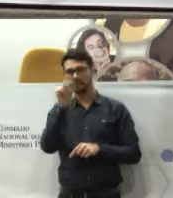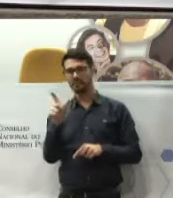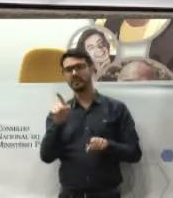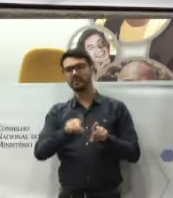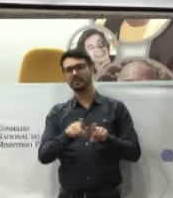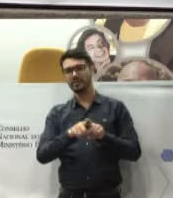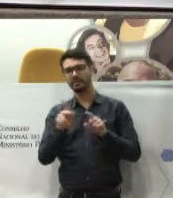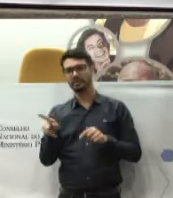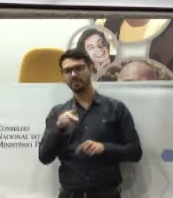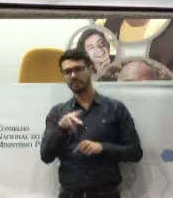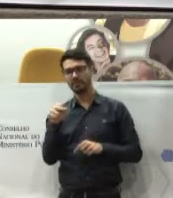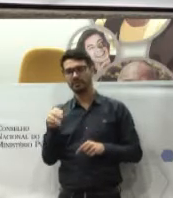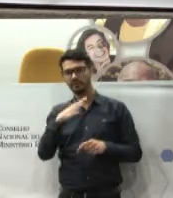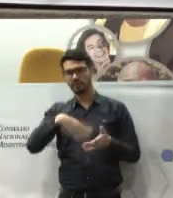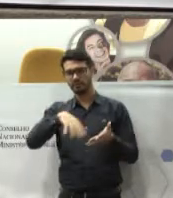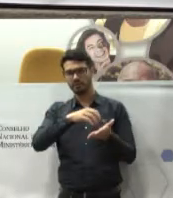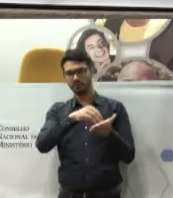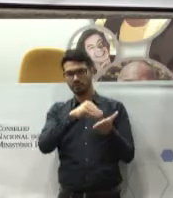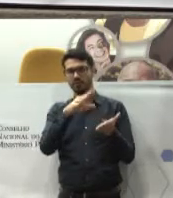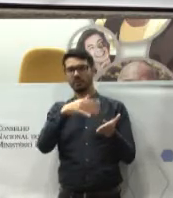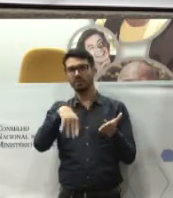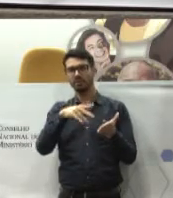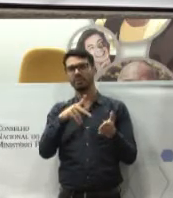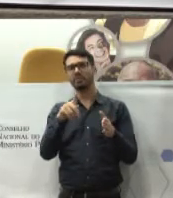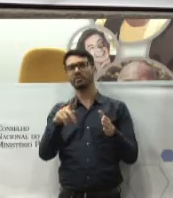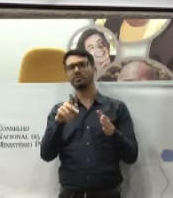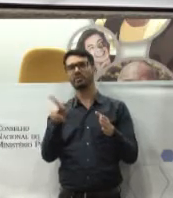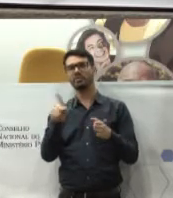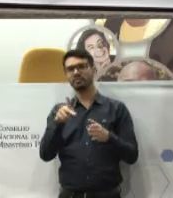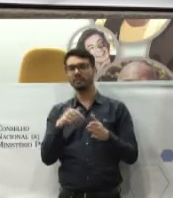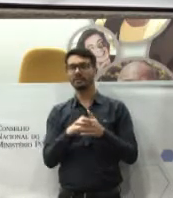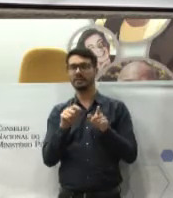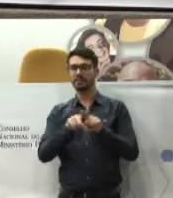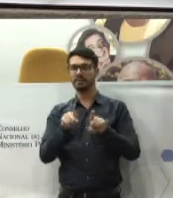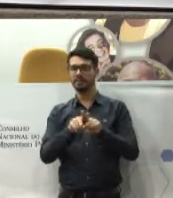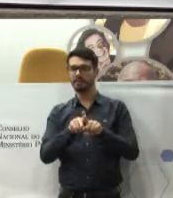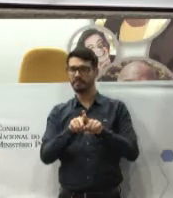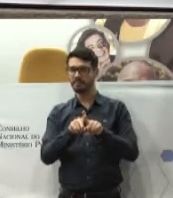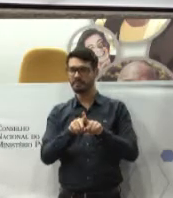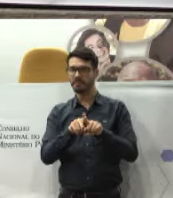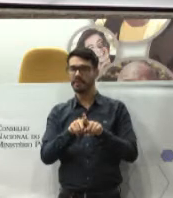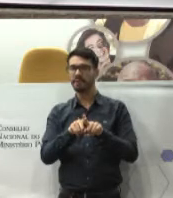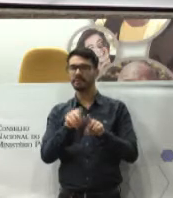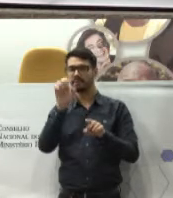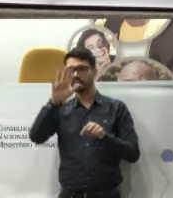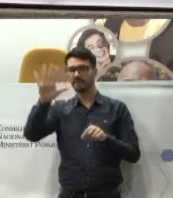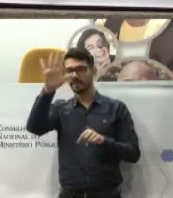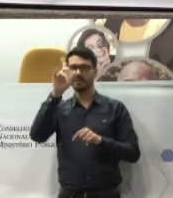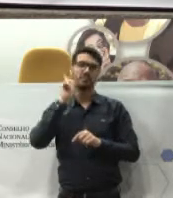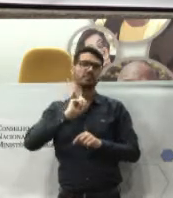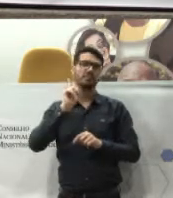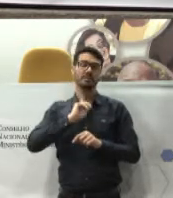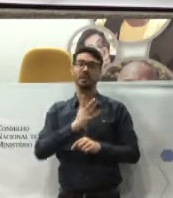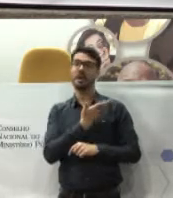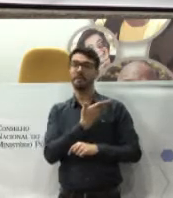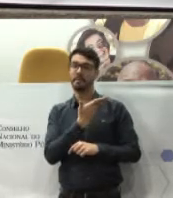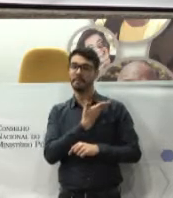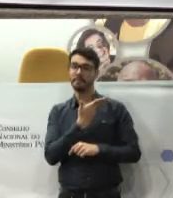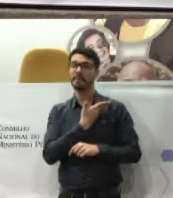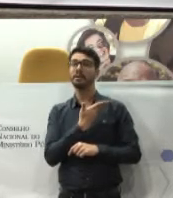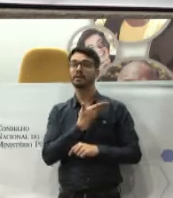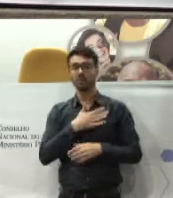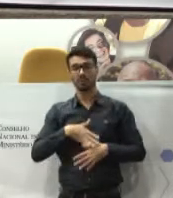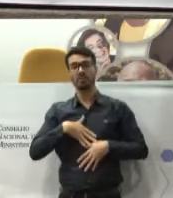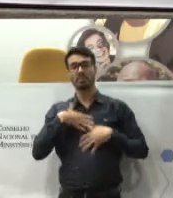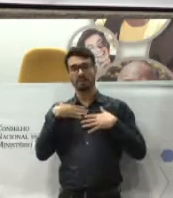Mackenzie, professor orientador pedagógico na Escola Superior da MP da União, foi juiz federal e procurador do Estado de Minas. Como eu disse, meu amigo, tem muita